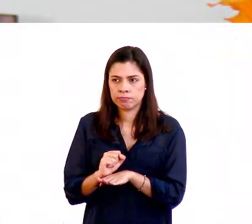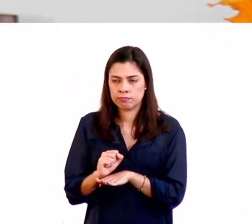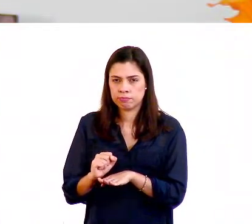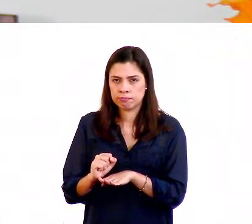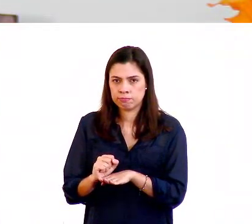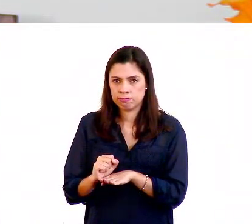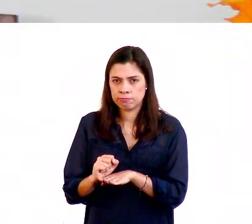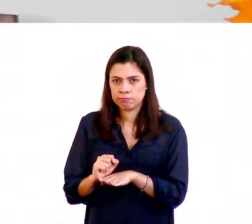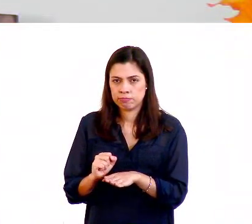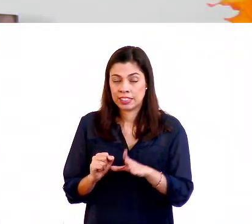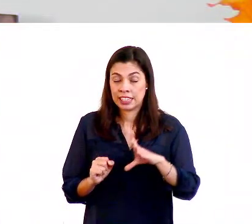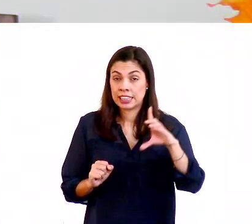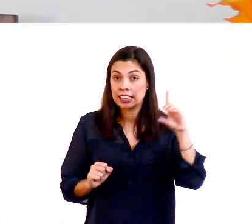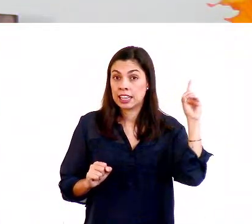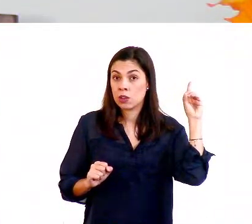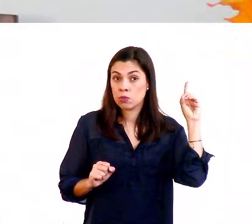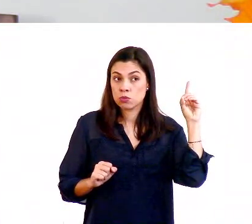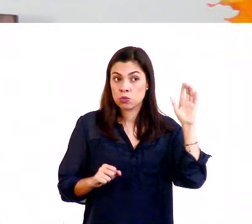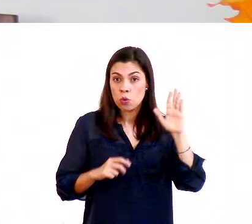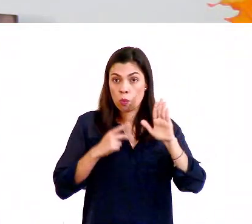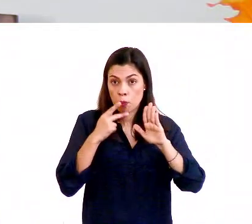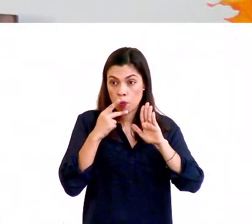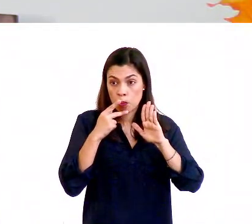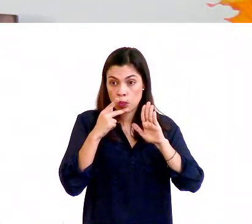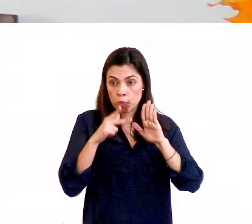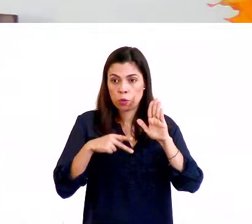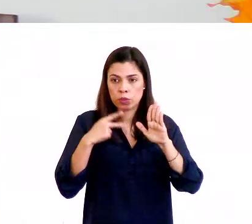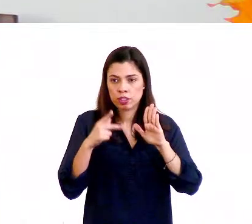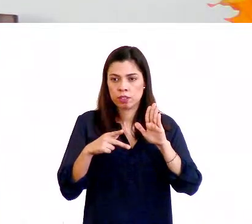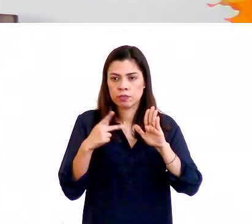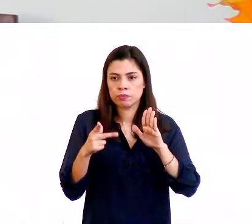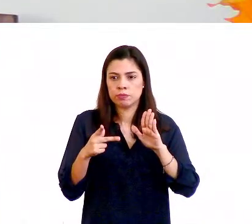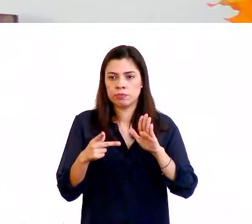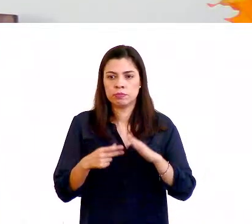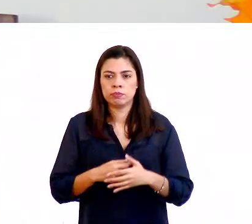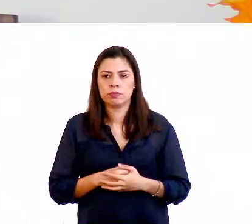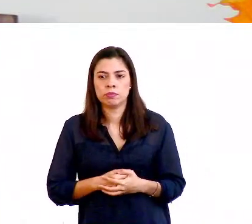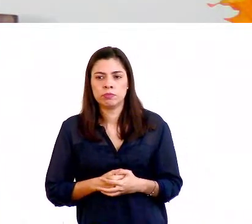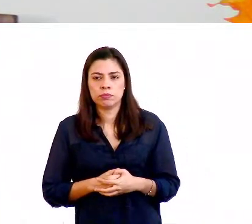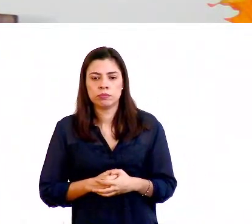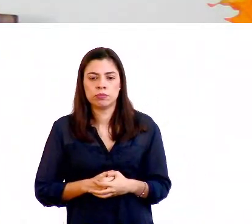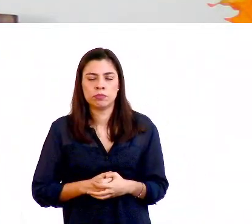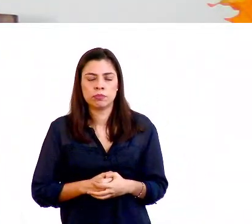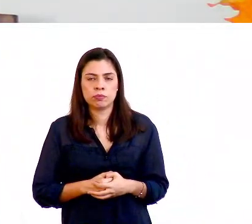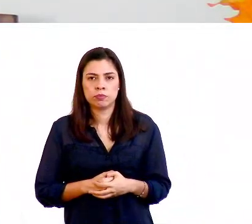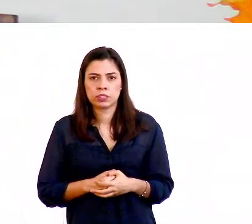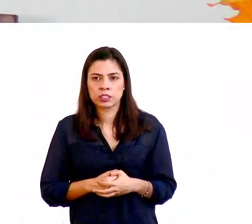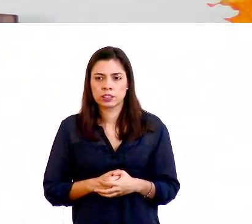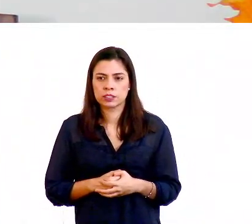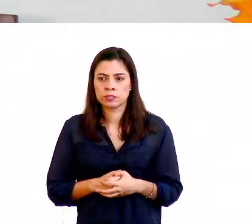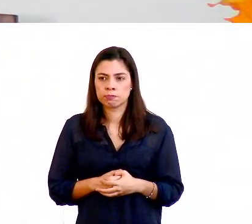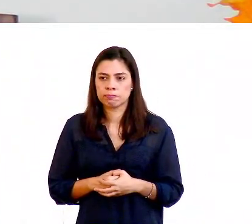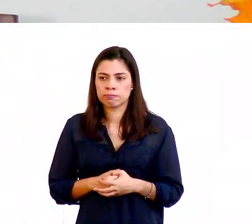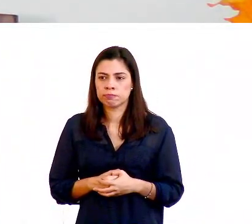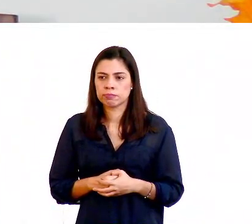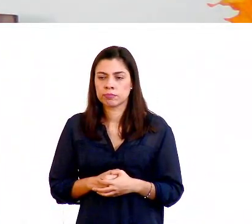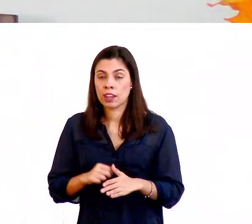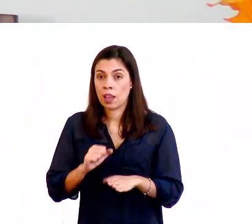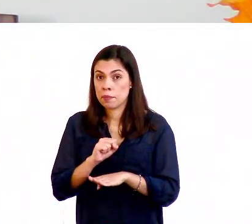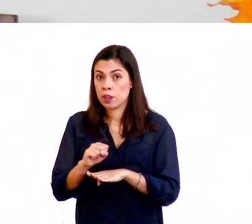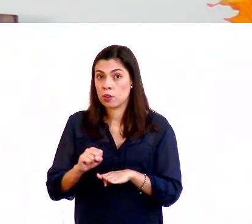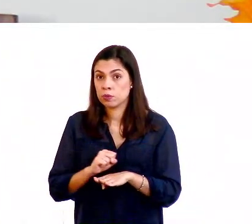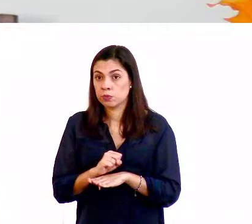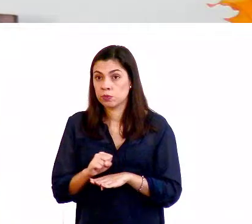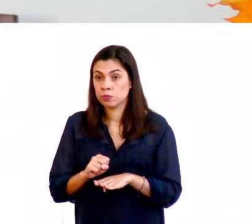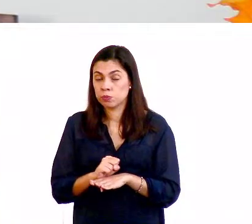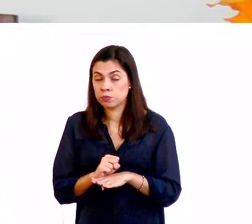prometeu. Fez uma promessa formal: Abraão, te abençoarei, você terá uma descendência, em ti serão benditas todas as famílias da terra. Foi